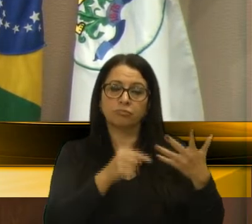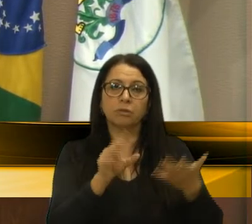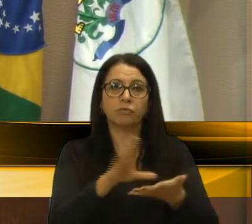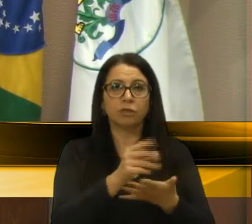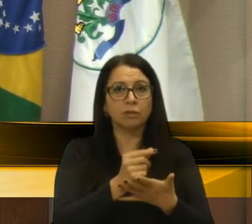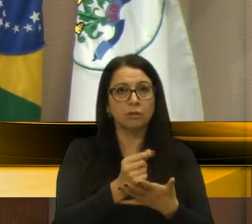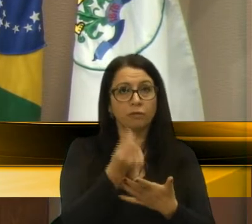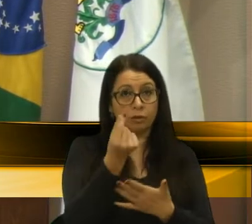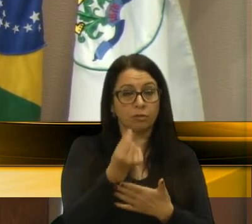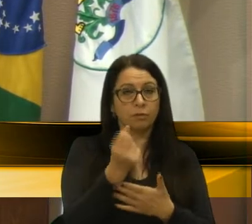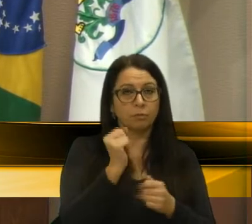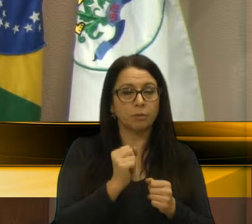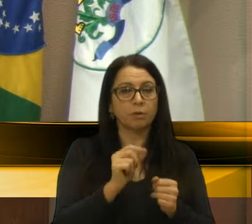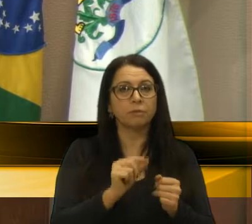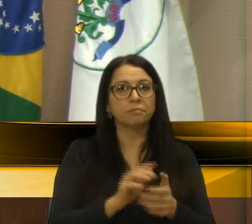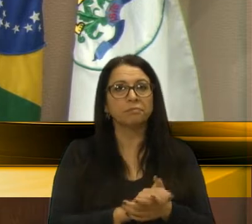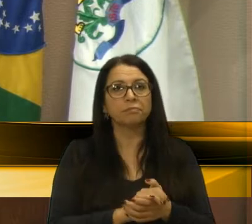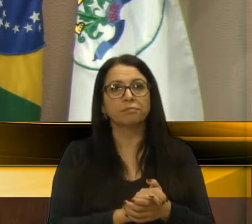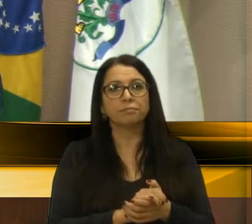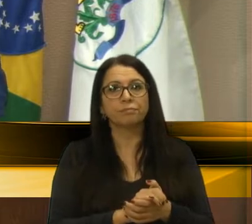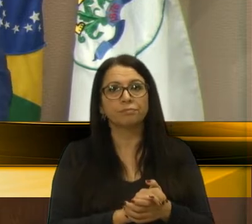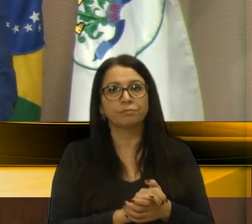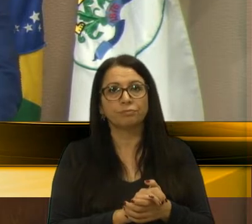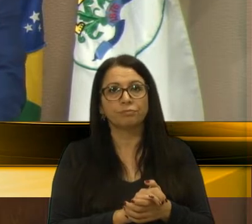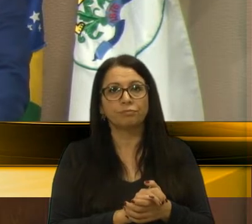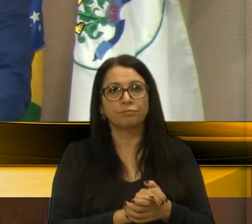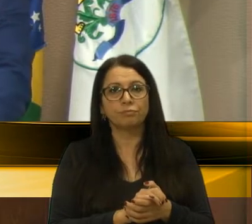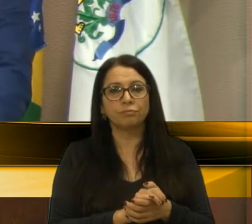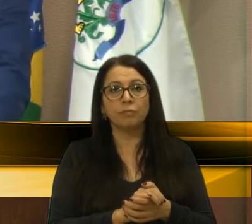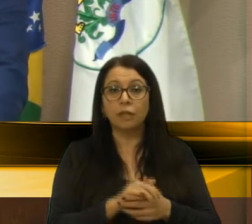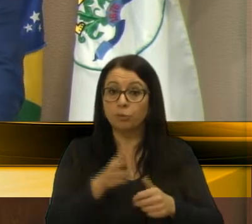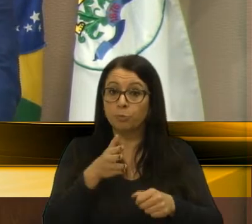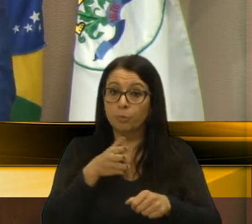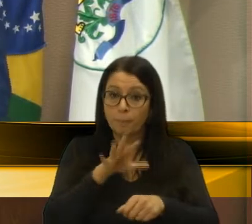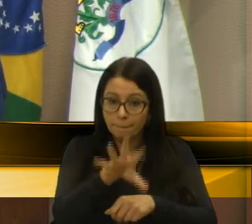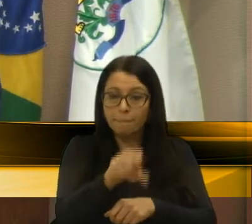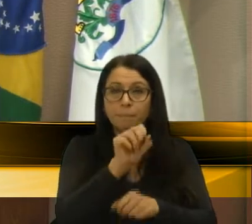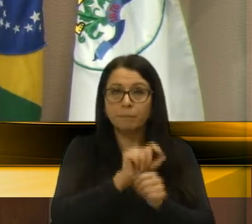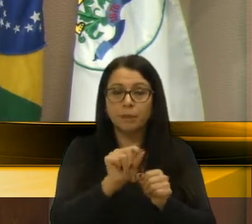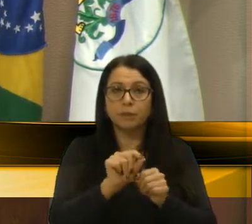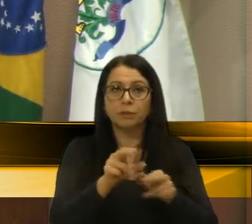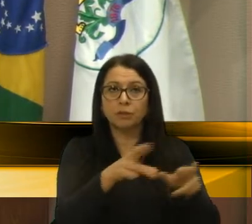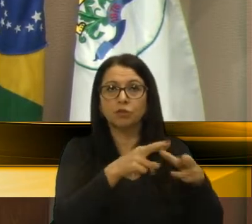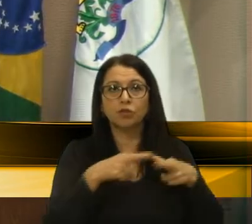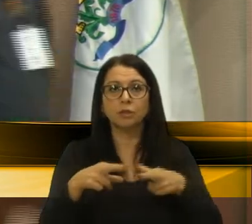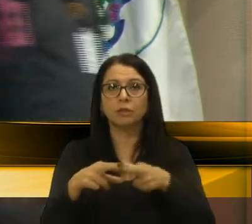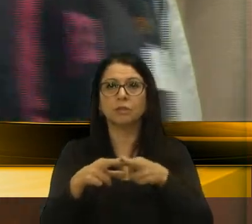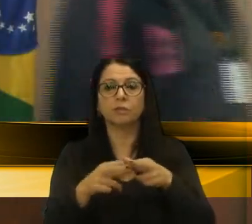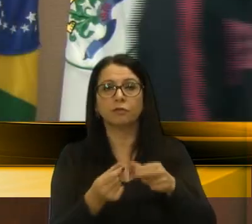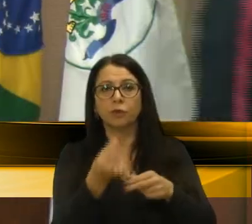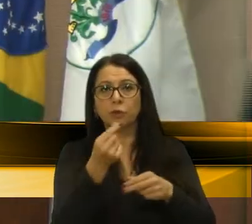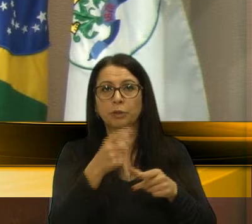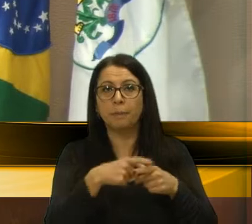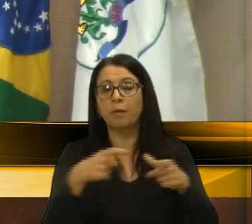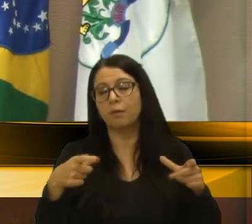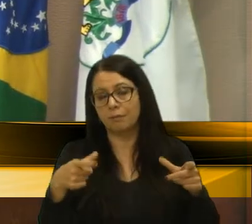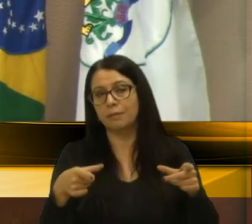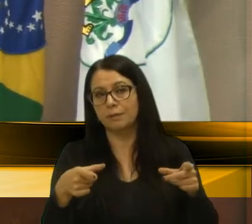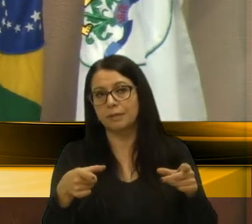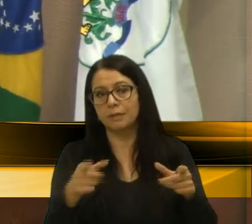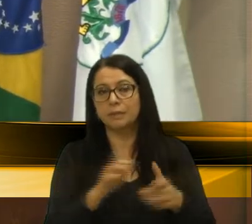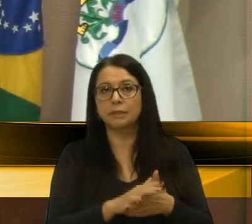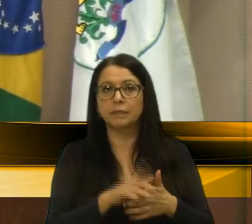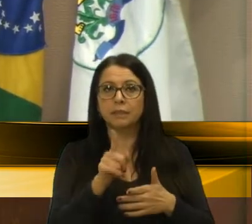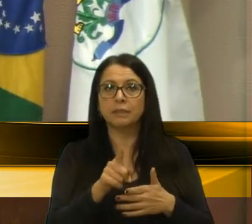esses valores que podem ser acessados através da região metropolitana, os valores são muito maiores, e aí